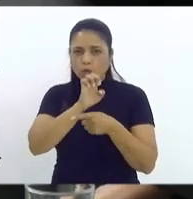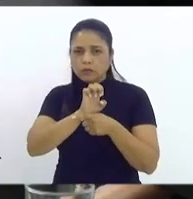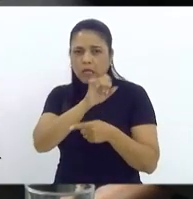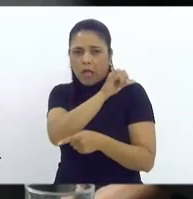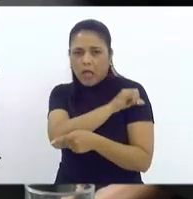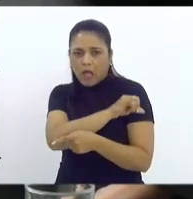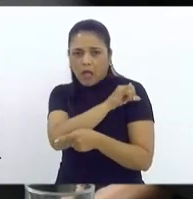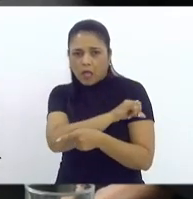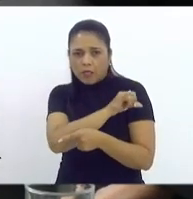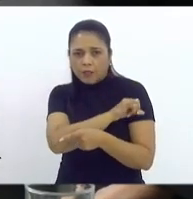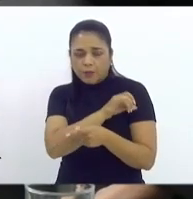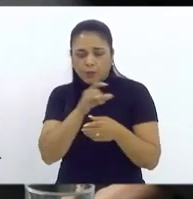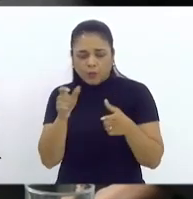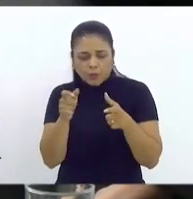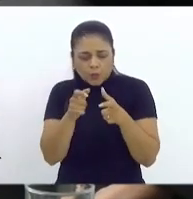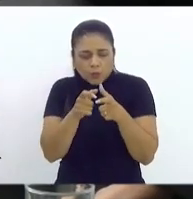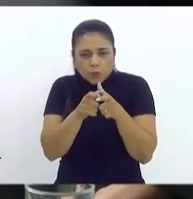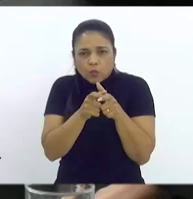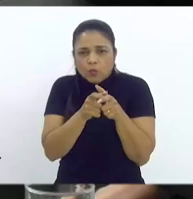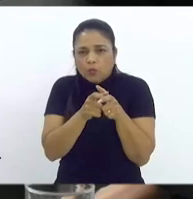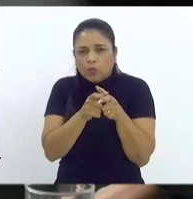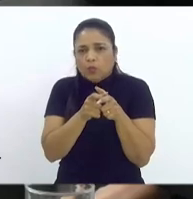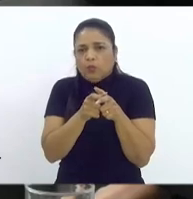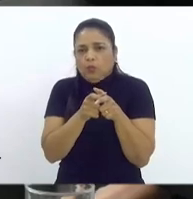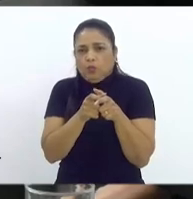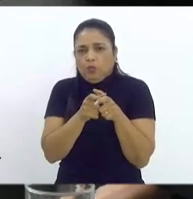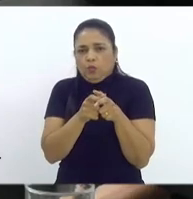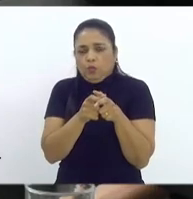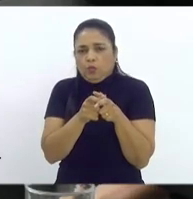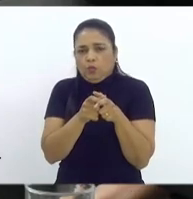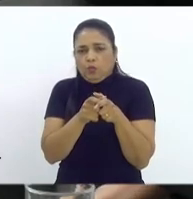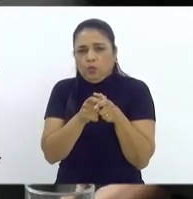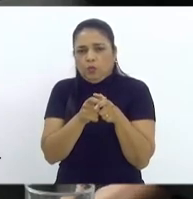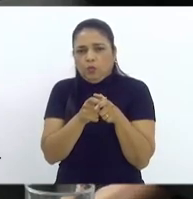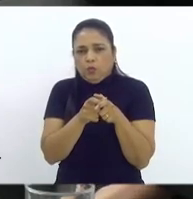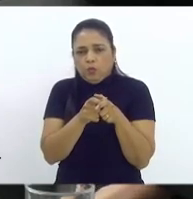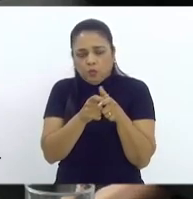uma concentração menor sobre